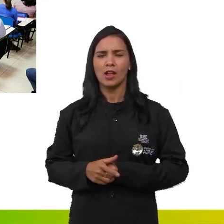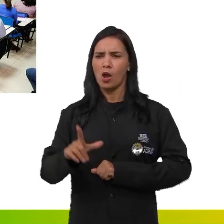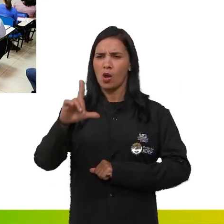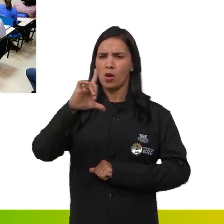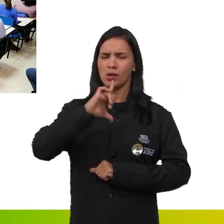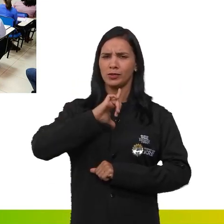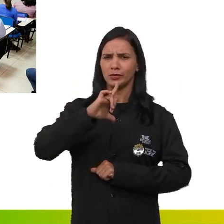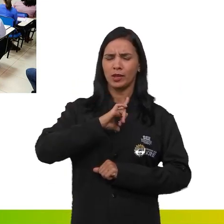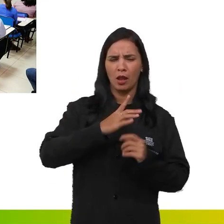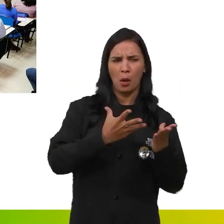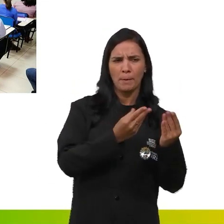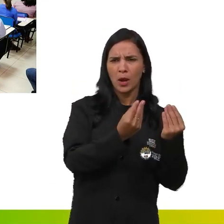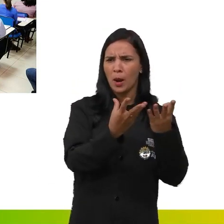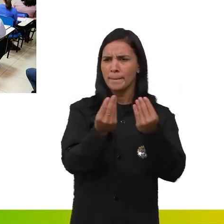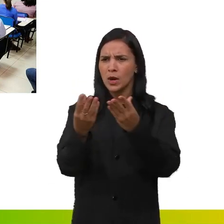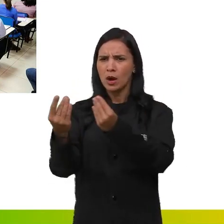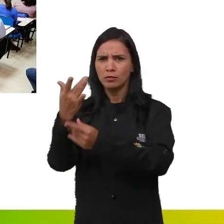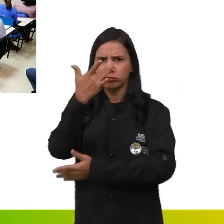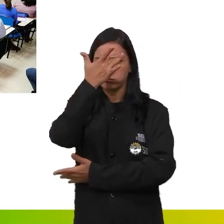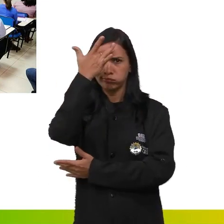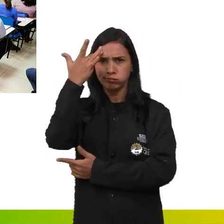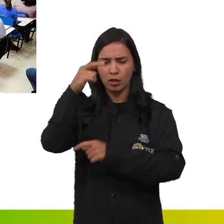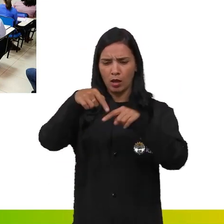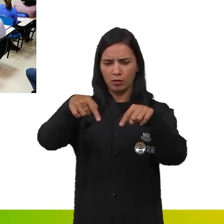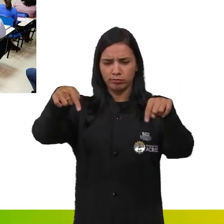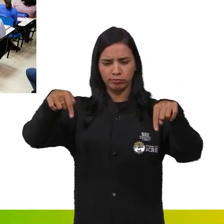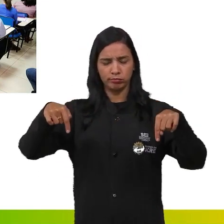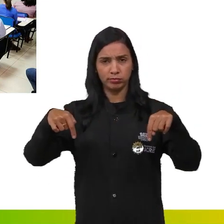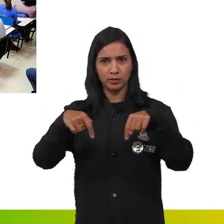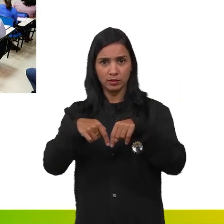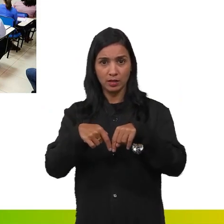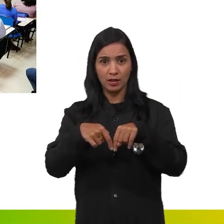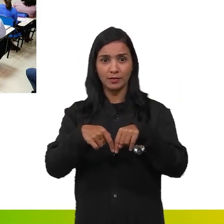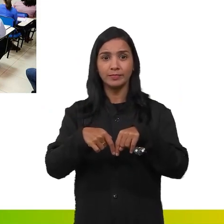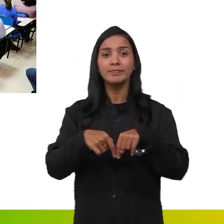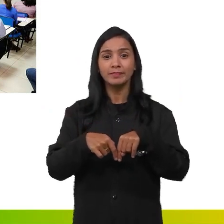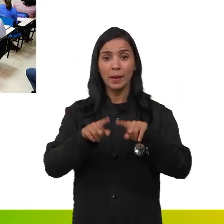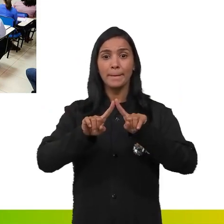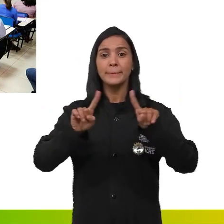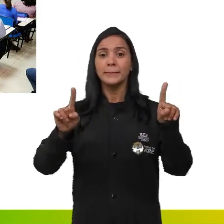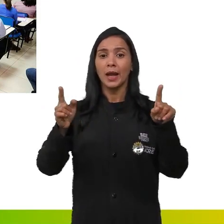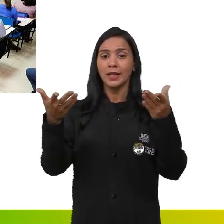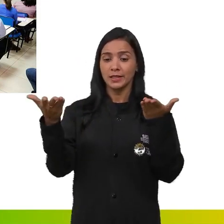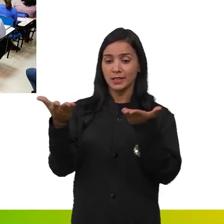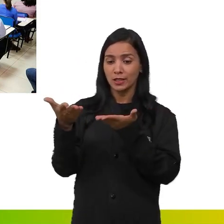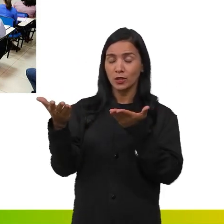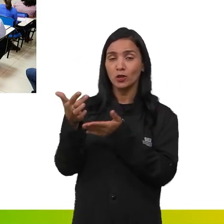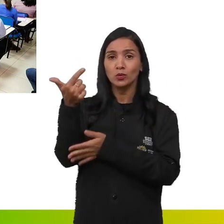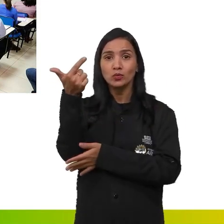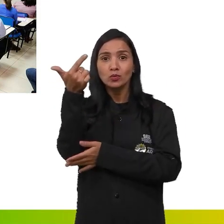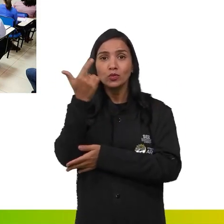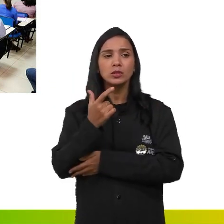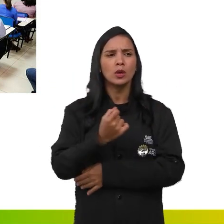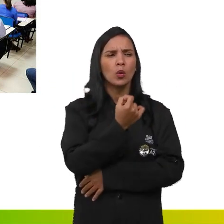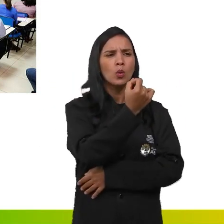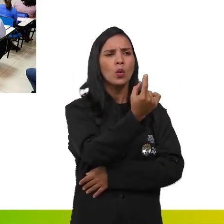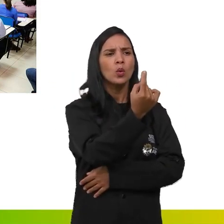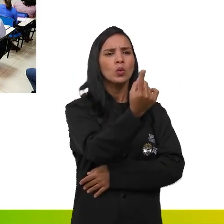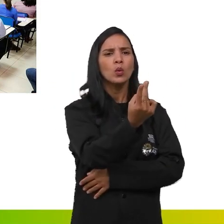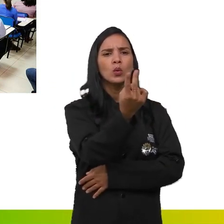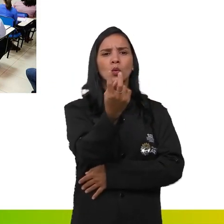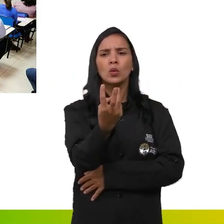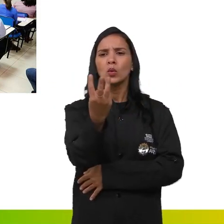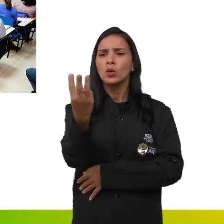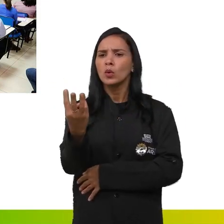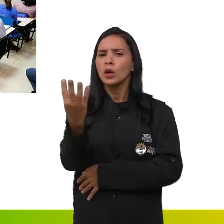room. Há muitas pessoas na sala. Observem que nesse caso, nós temos como contar as pessoas